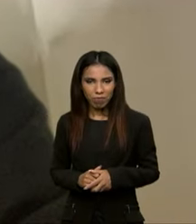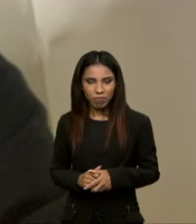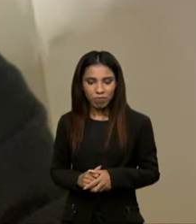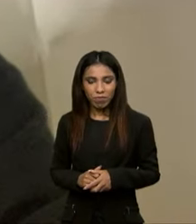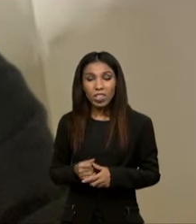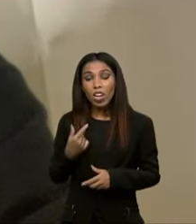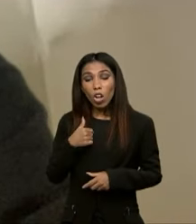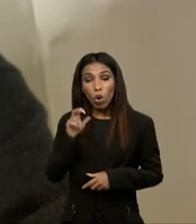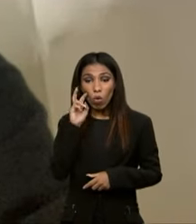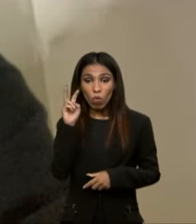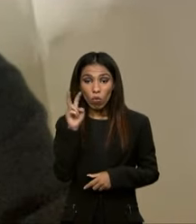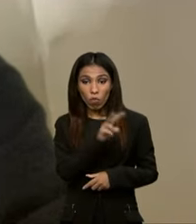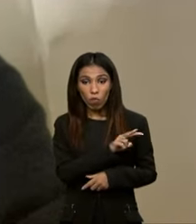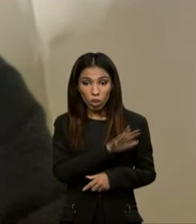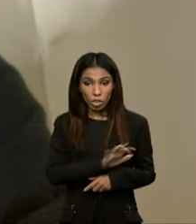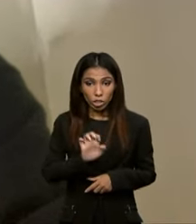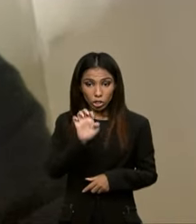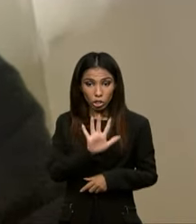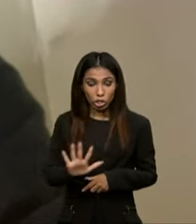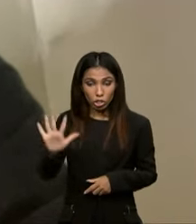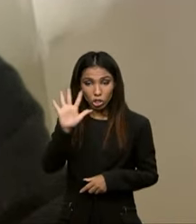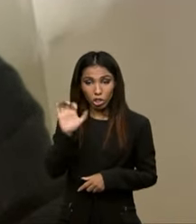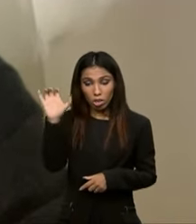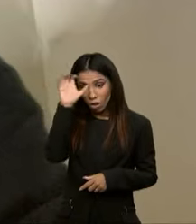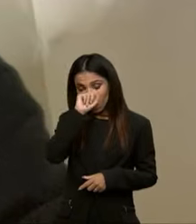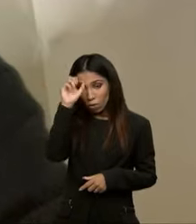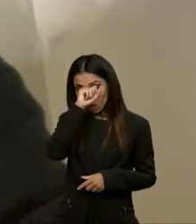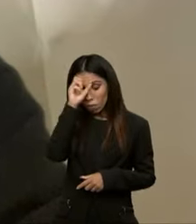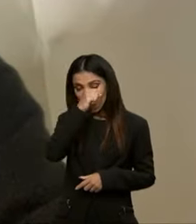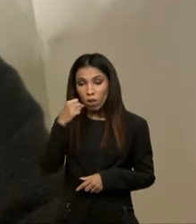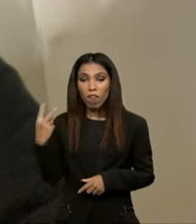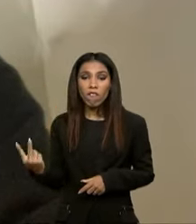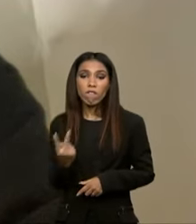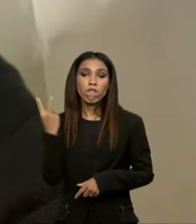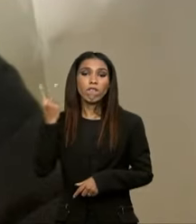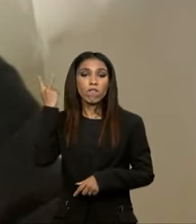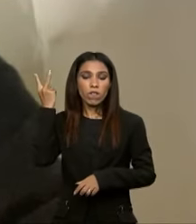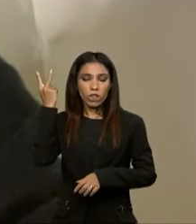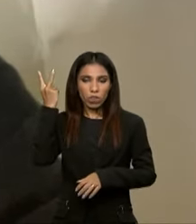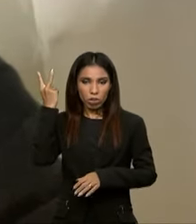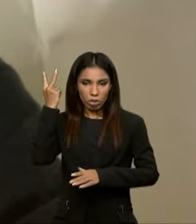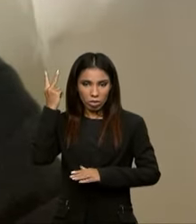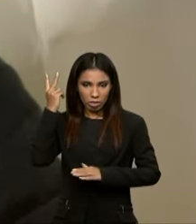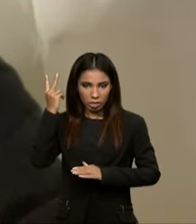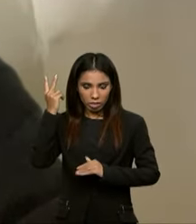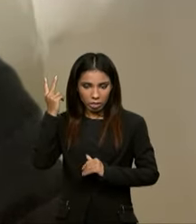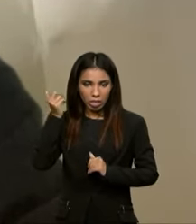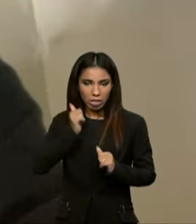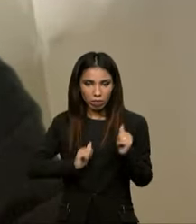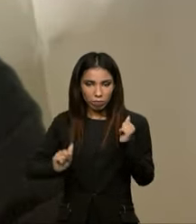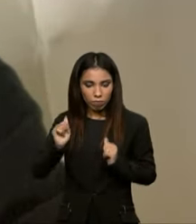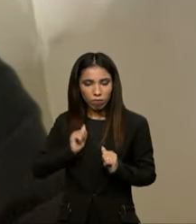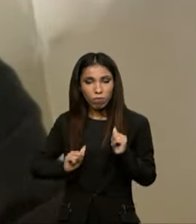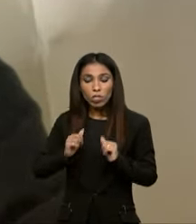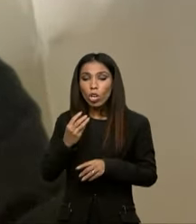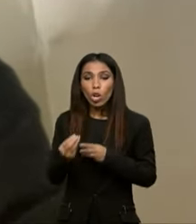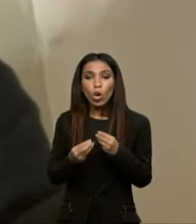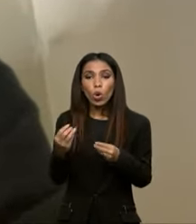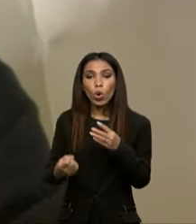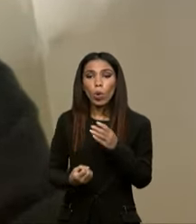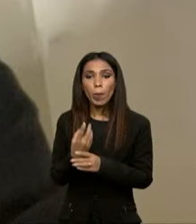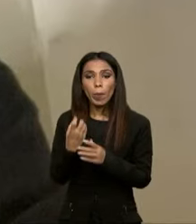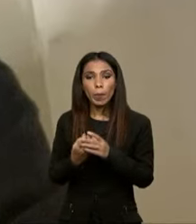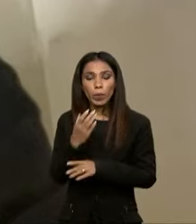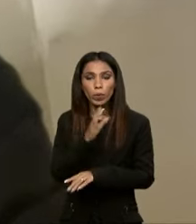O que eu vejo aqui e que eu estou aprendendo muito é a valorização do artista. É a maneira, principalmente, como eles produzem em